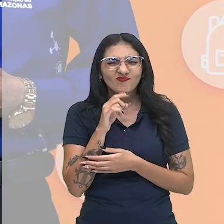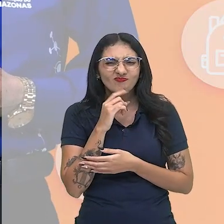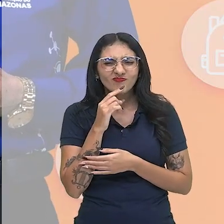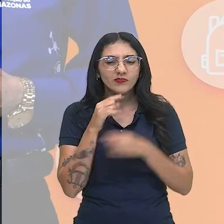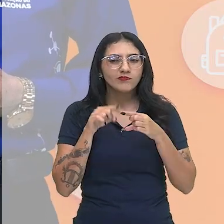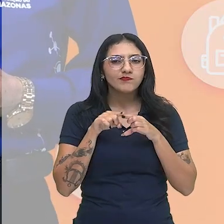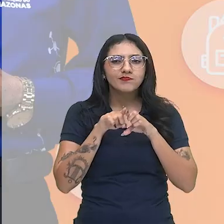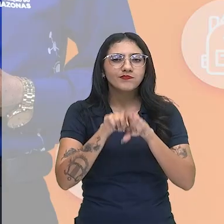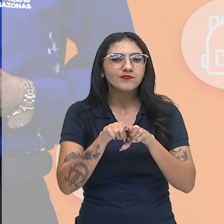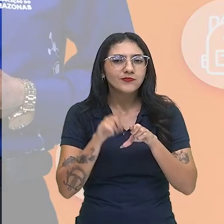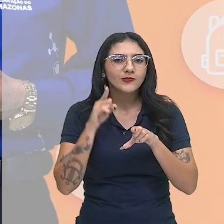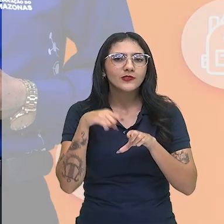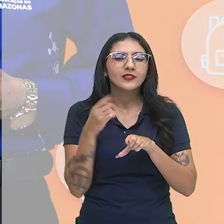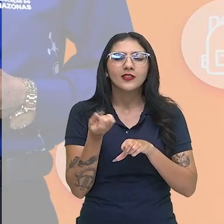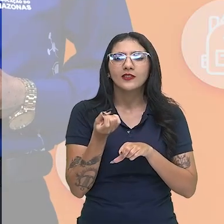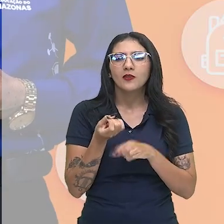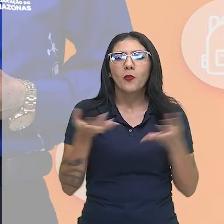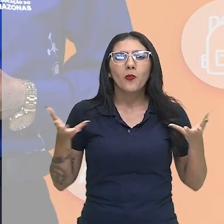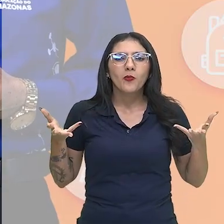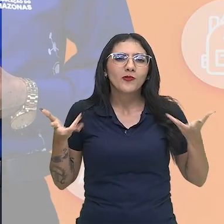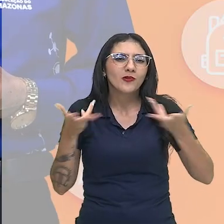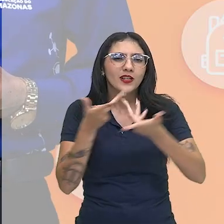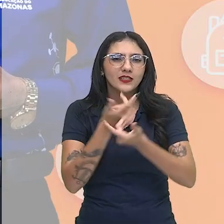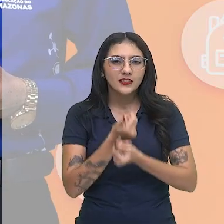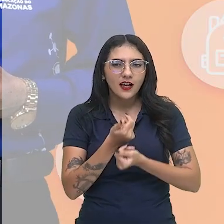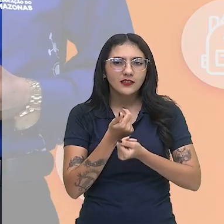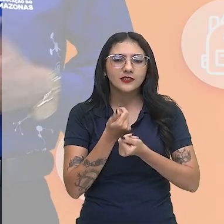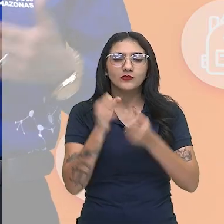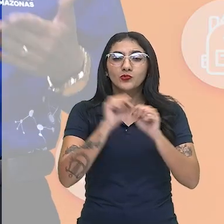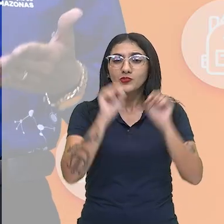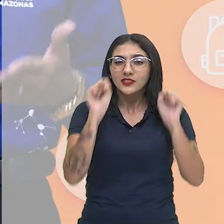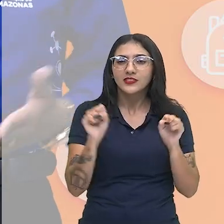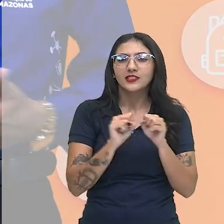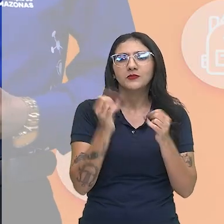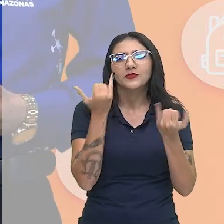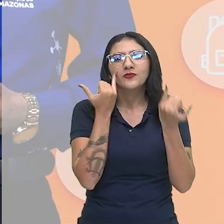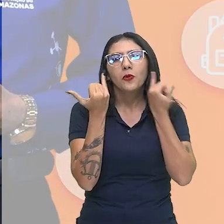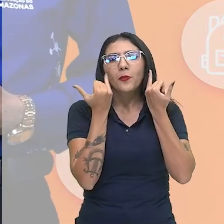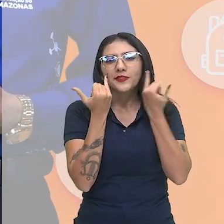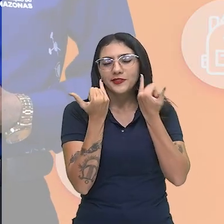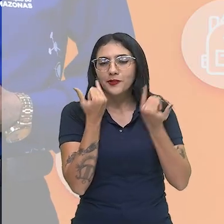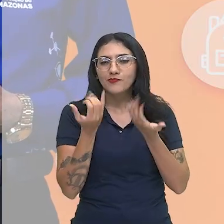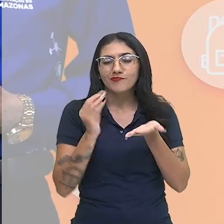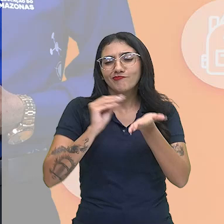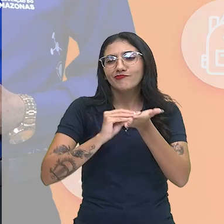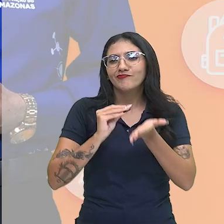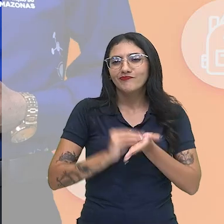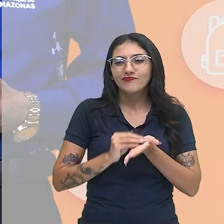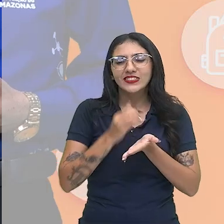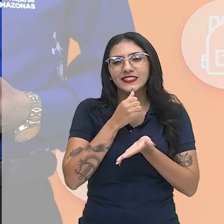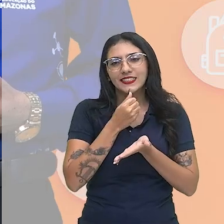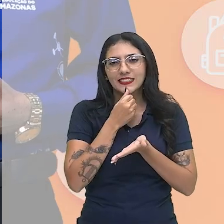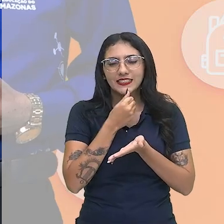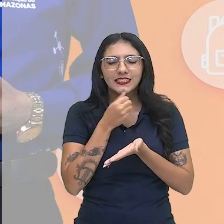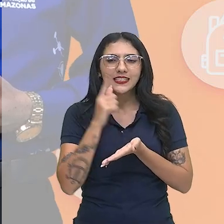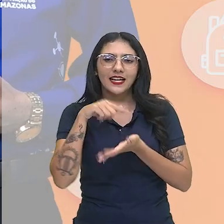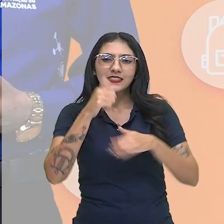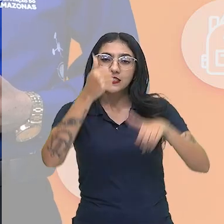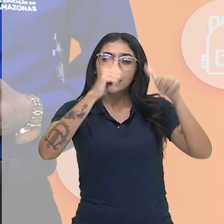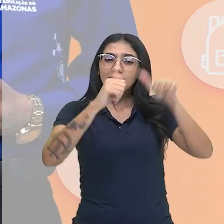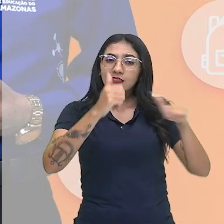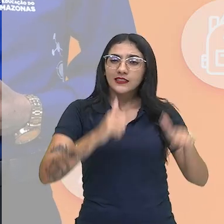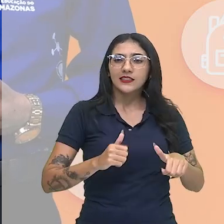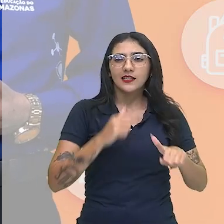desenvolvimento qualitativo dos sistemas de informação, enquanto faltam análises orientadas